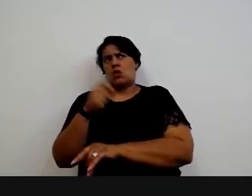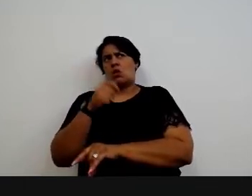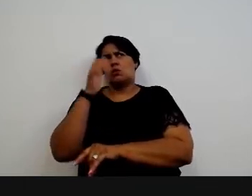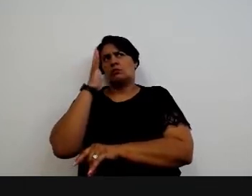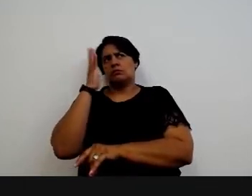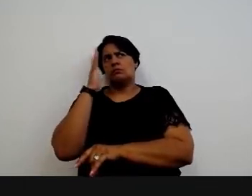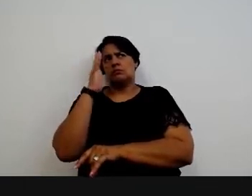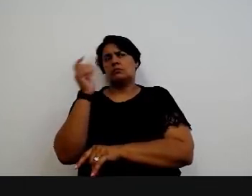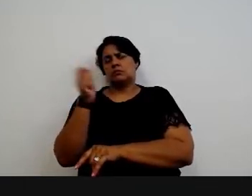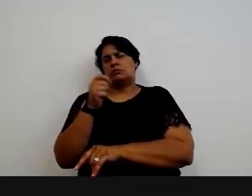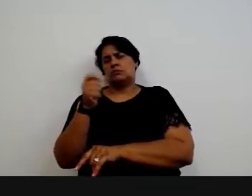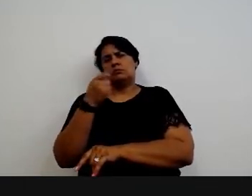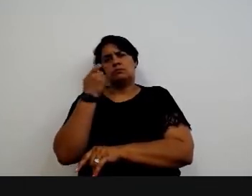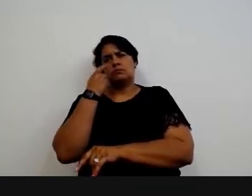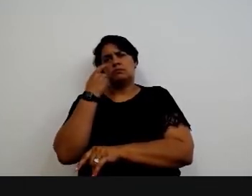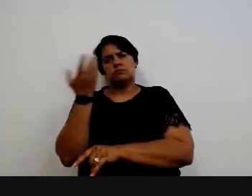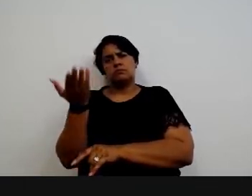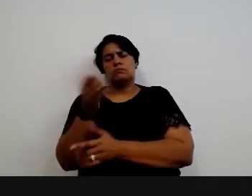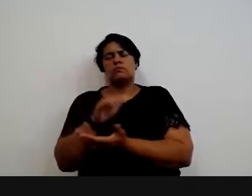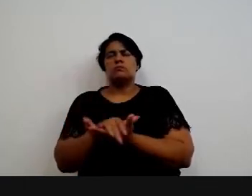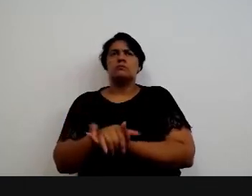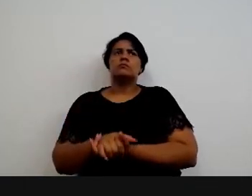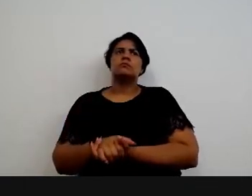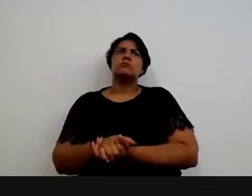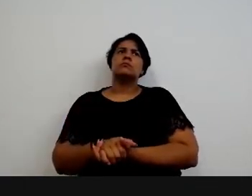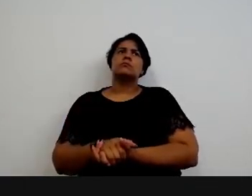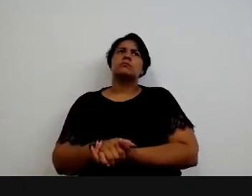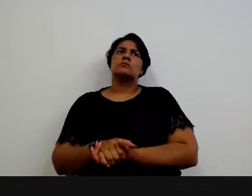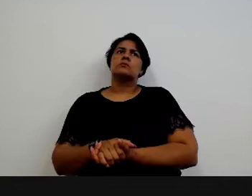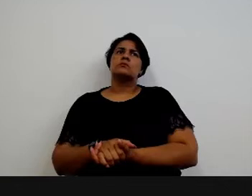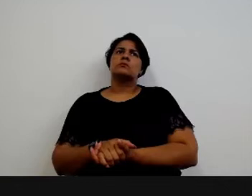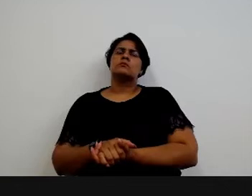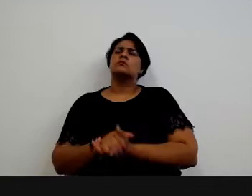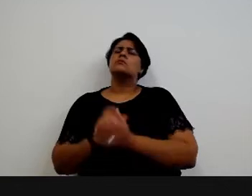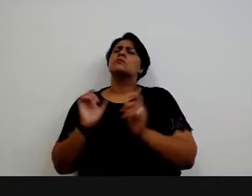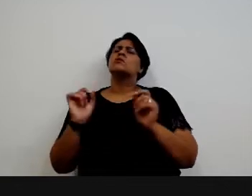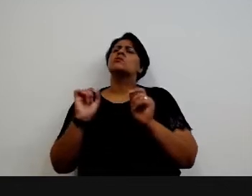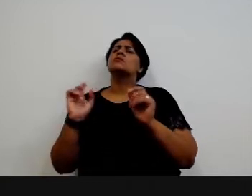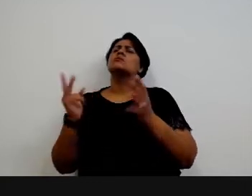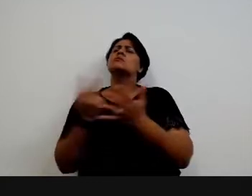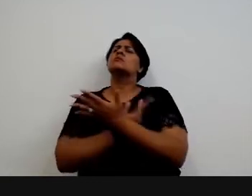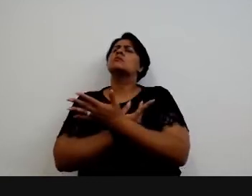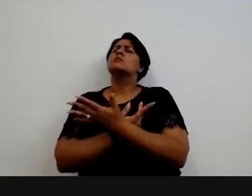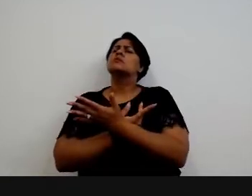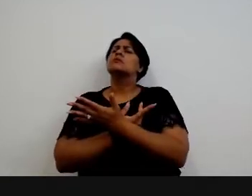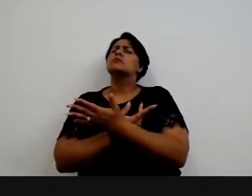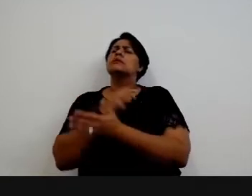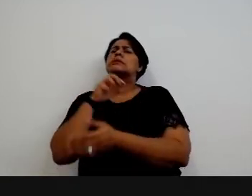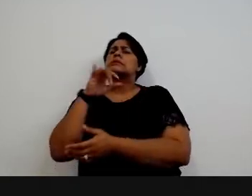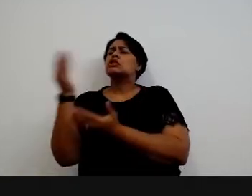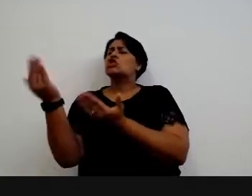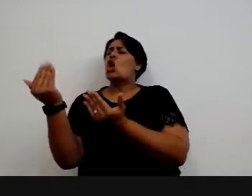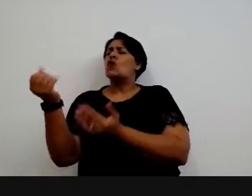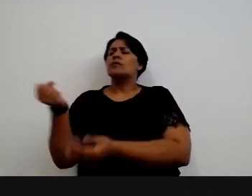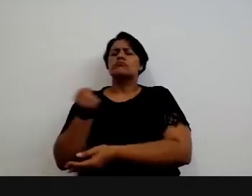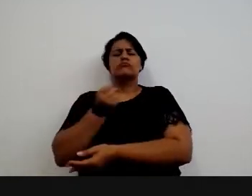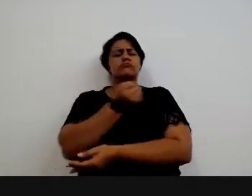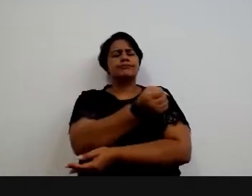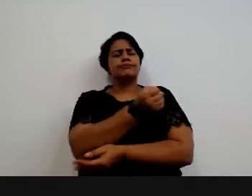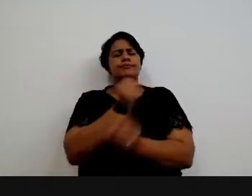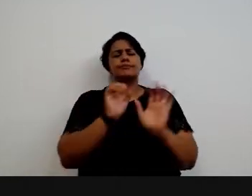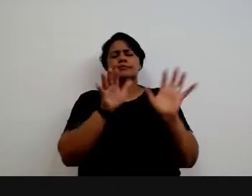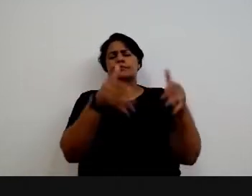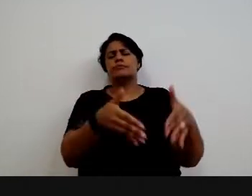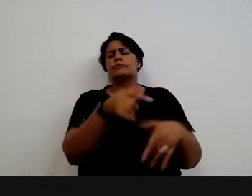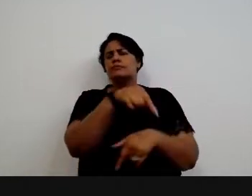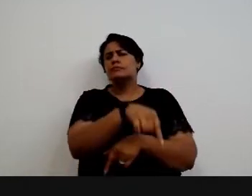ter um spoiler, uma perspectiva, que é o que poderia acontecer se eu inserir o jovem no espaço de participação, né?